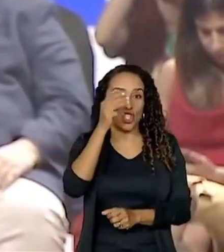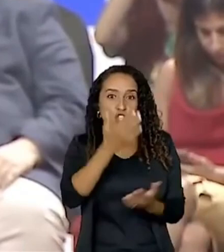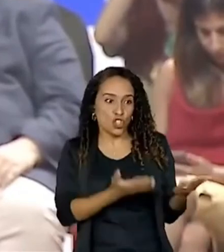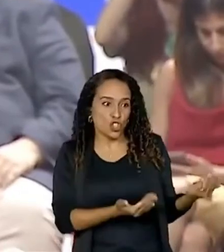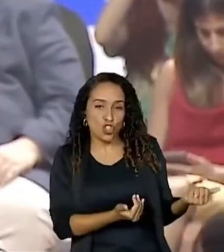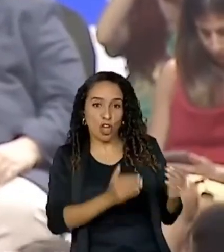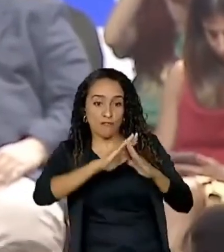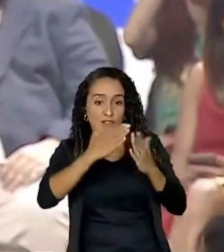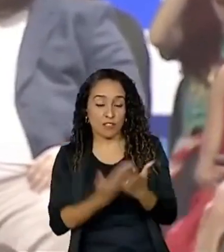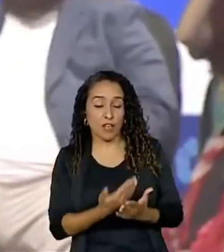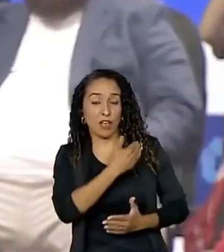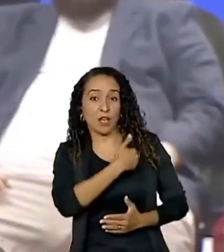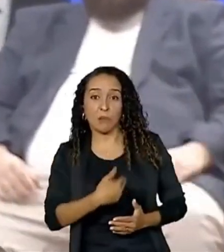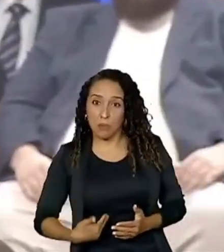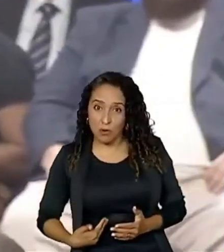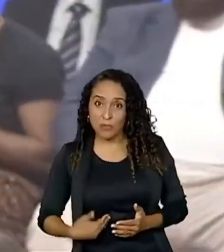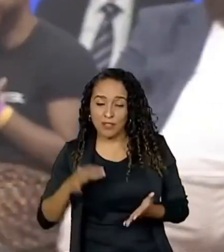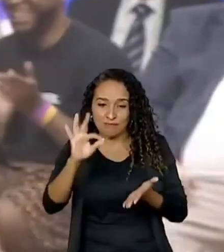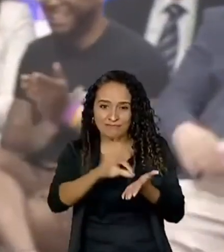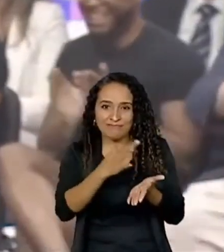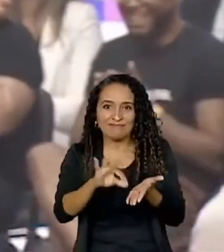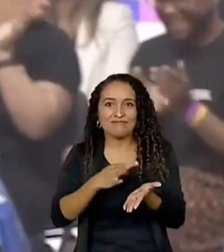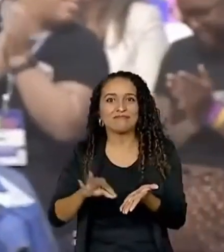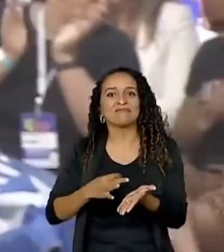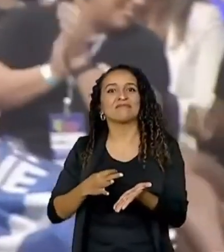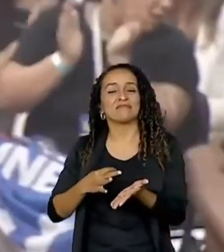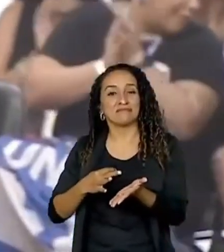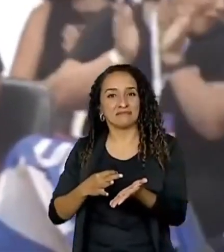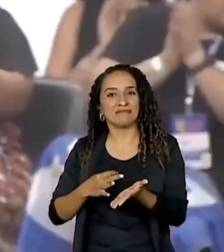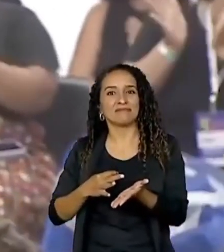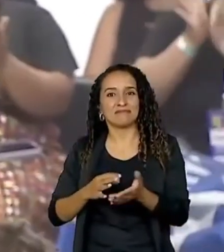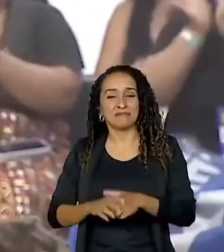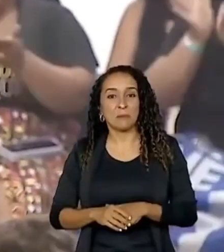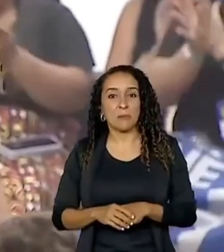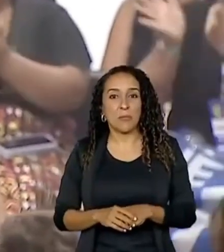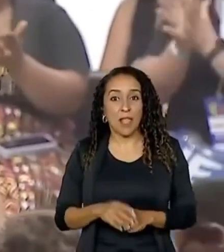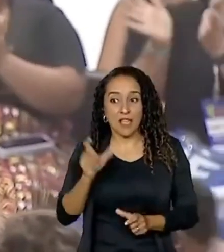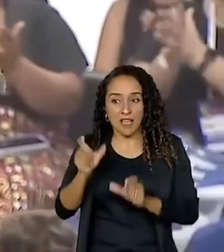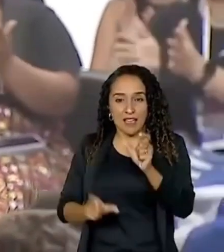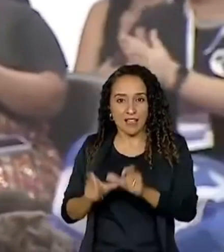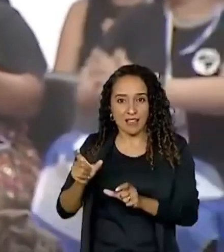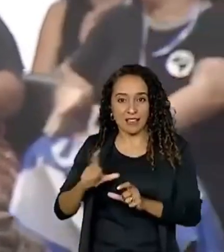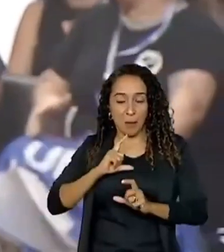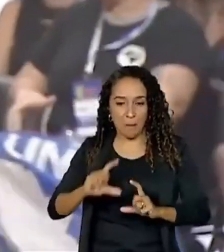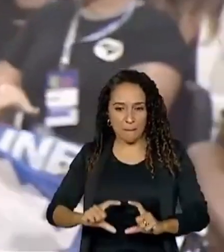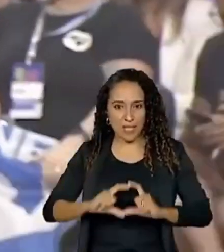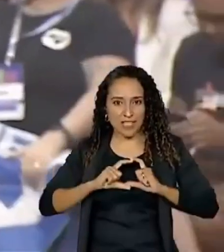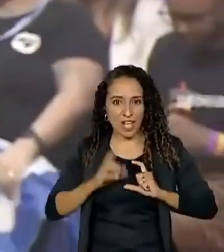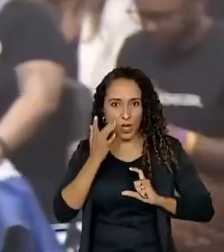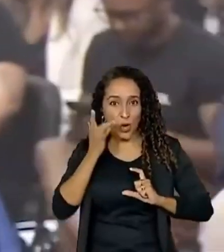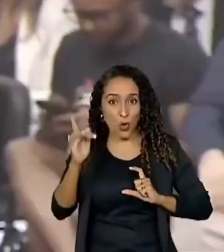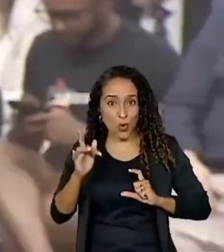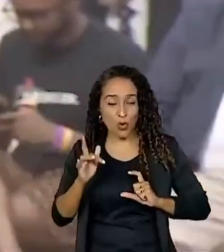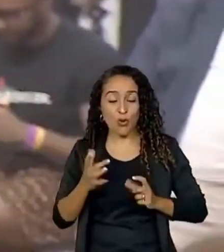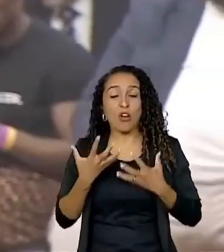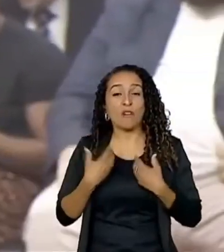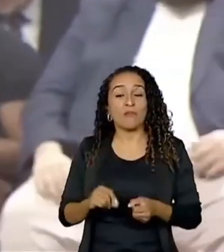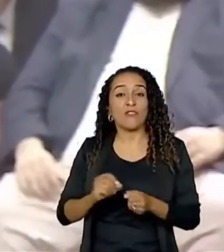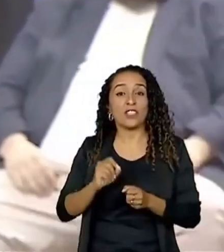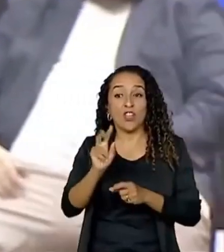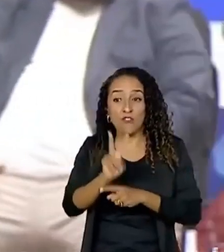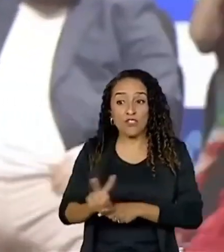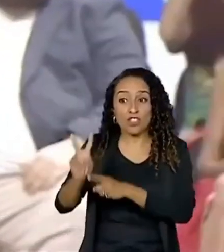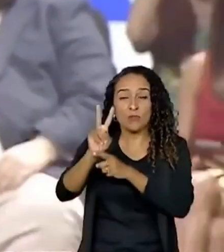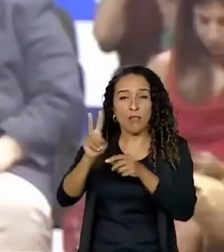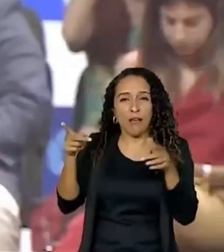das escolas públicas se inscreveram. E aqueles que tirarem medalha de ouro, nós vamos fazer um